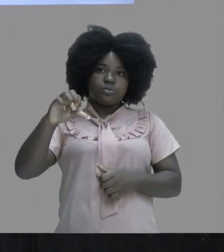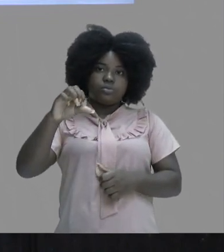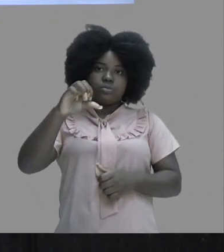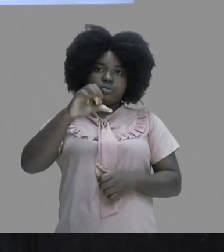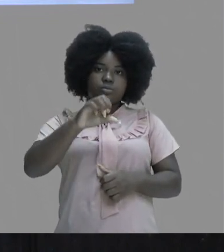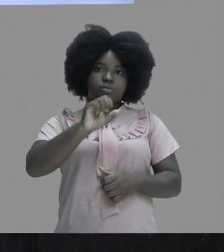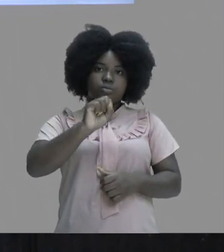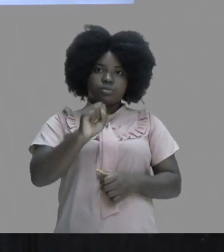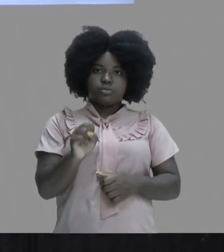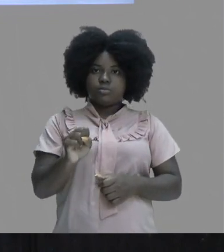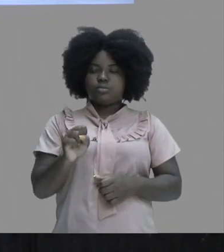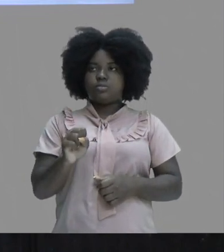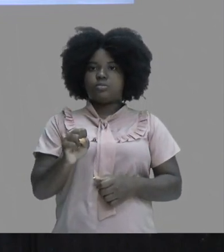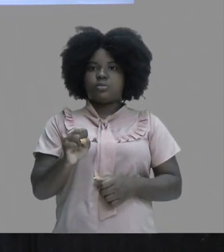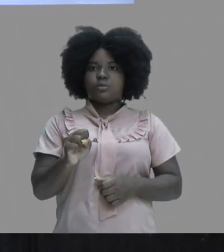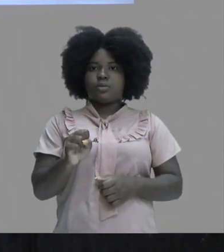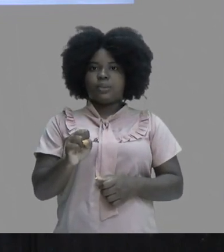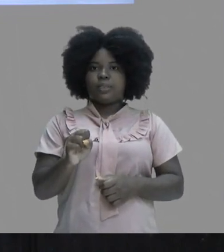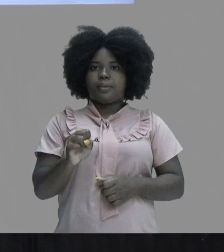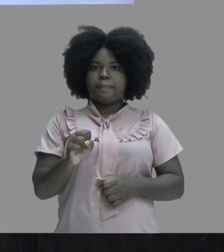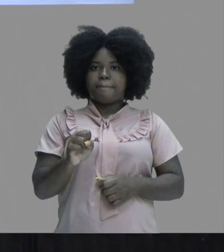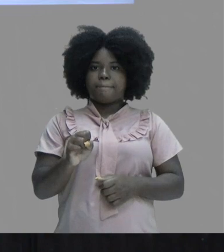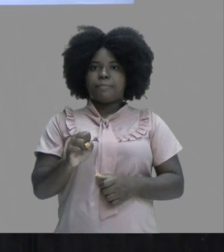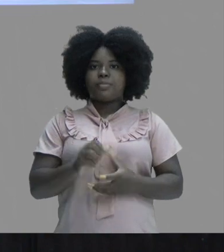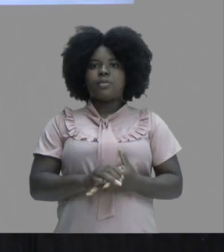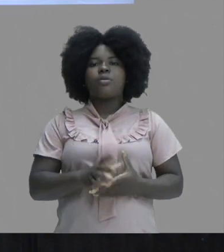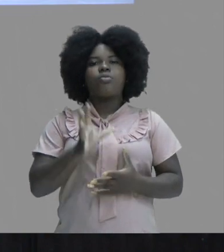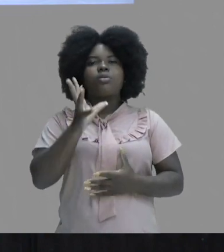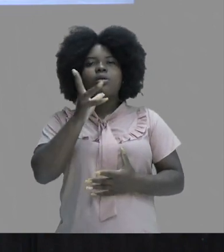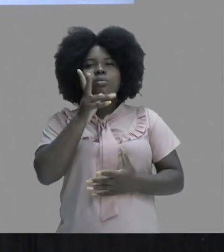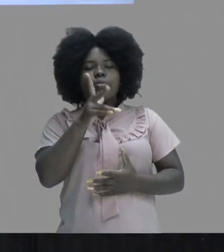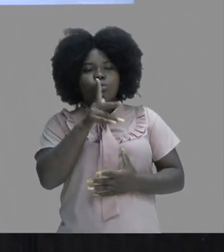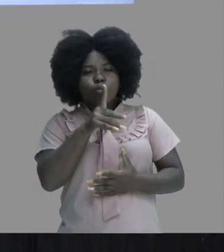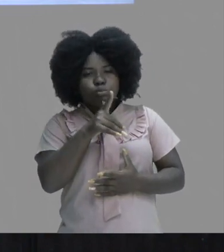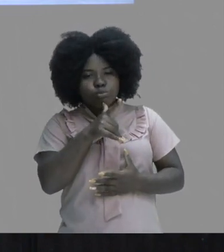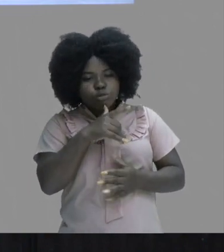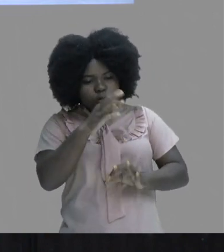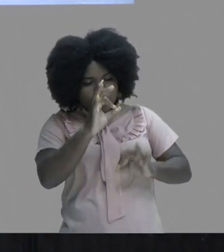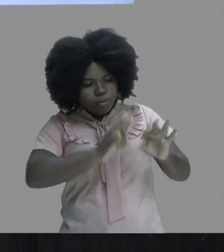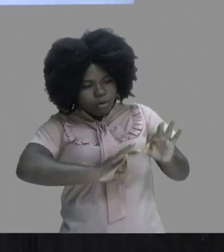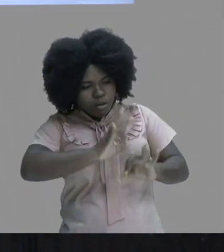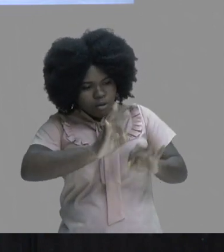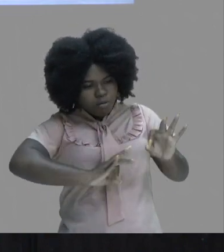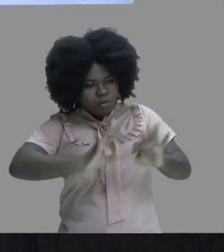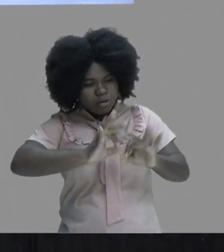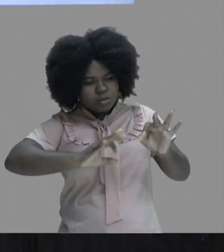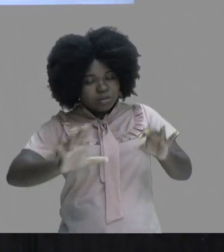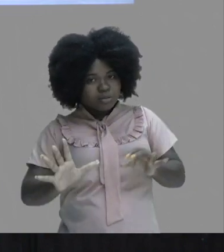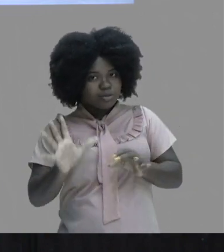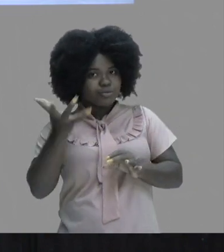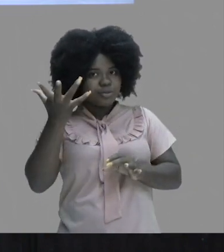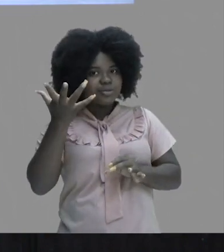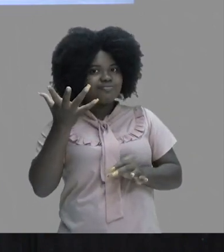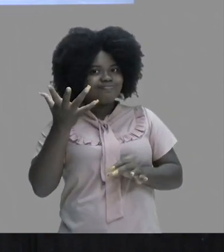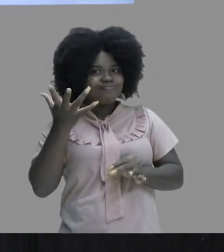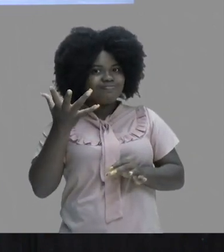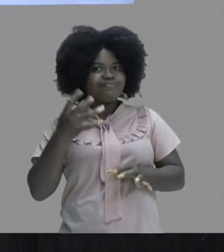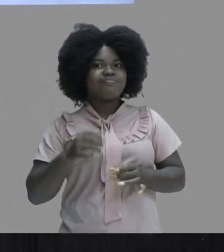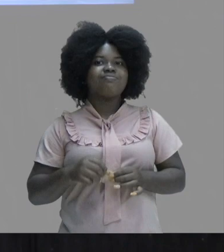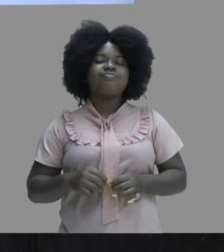Guerra. Mas a declaração não. Ela demorou um tempo ainda até ser concluída, certo? O